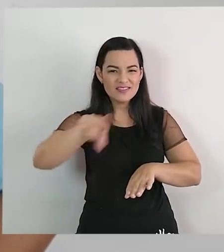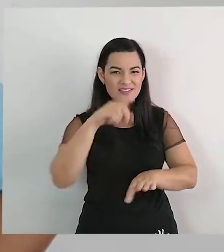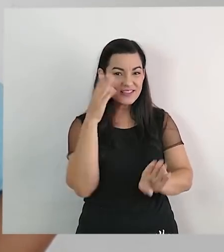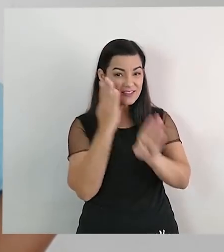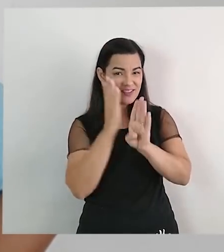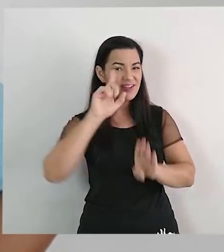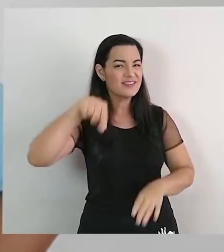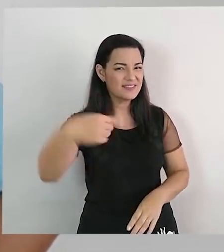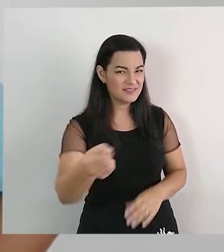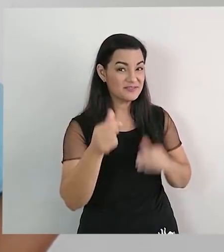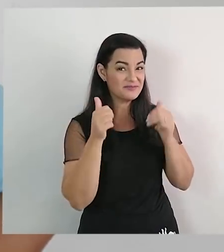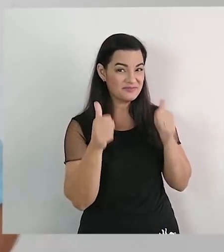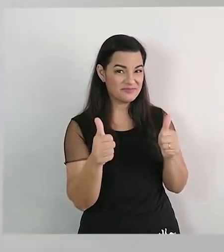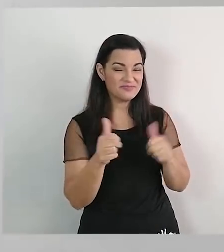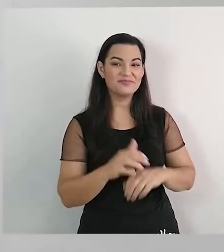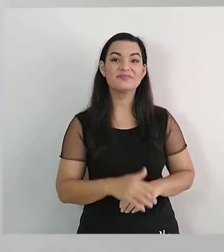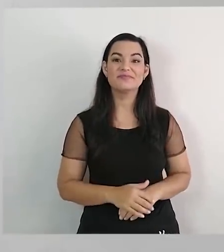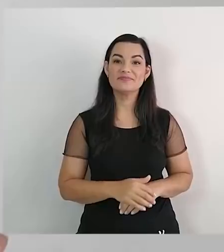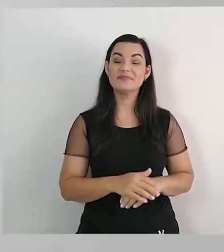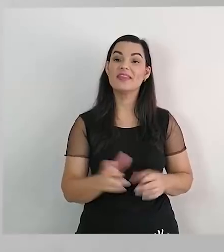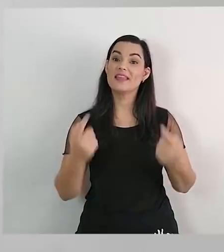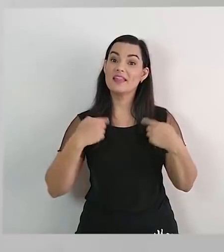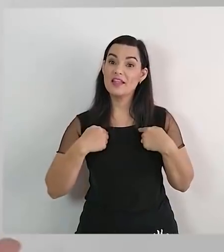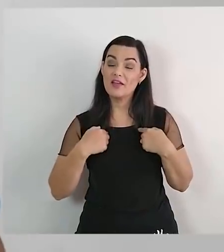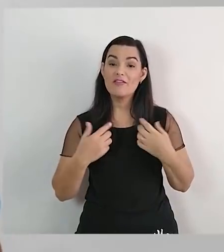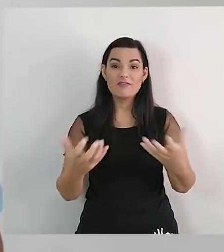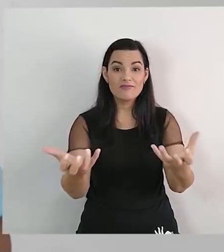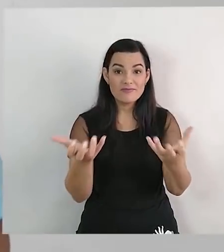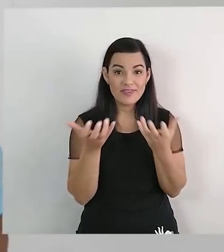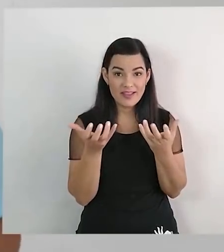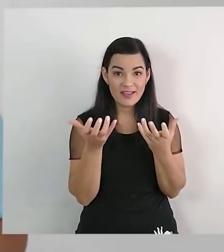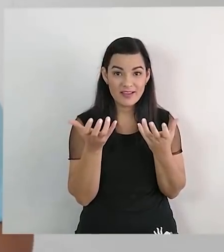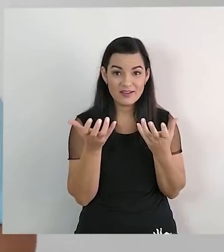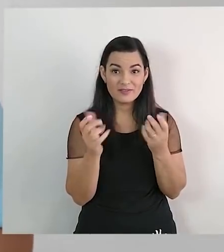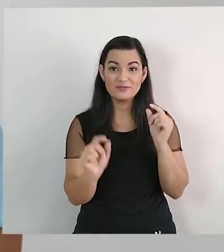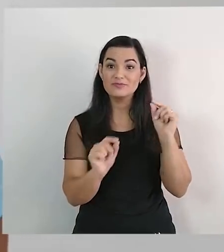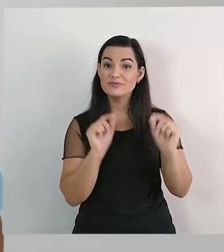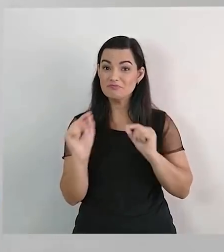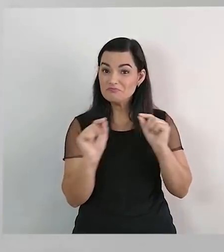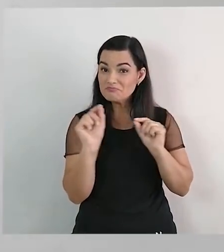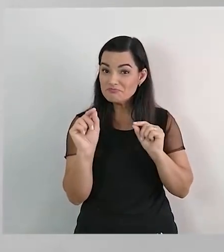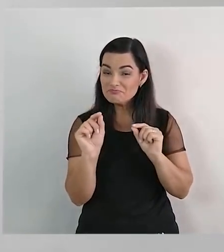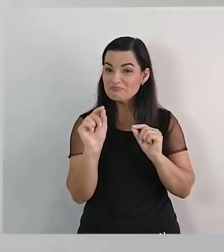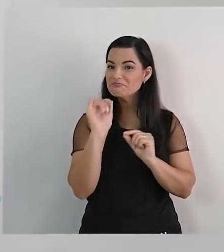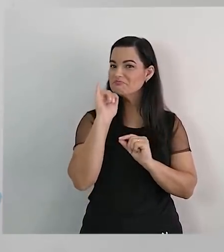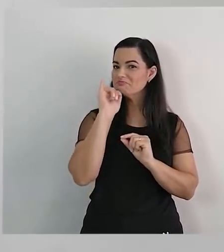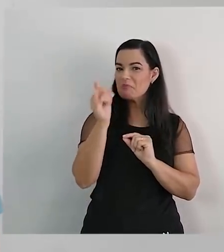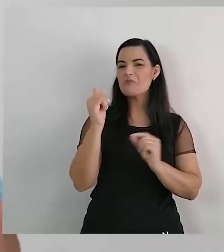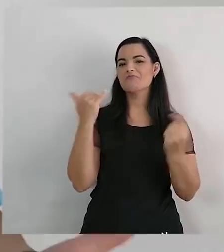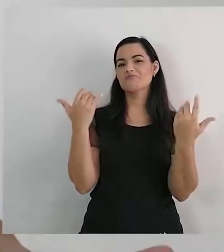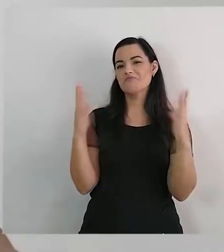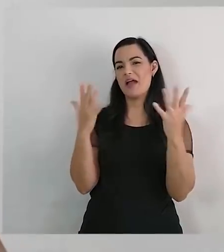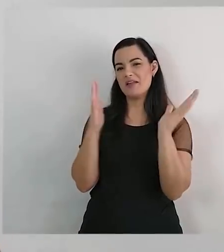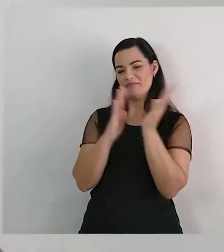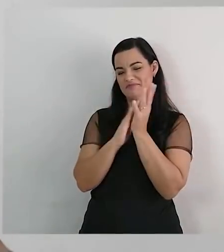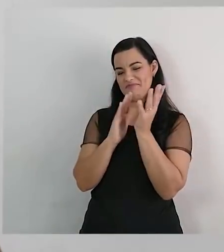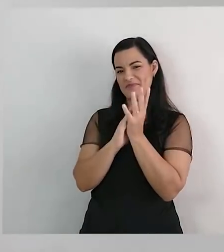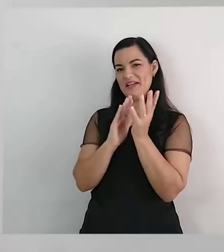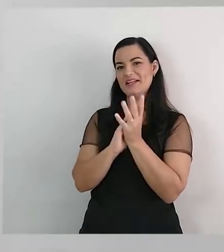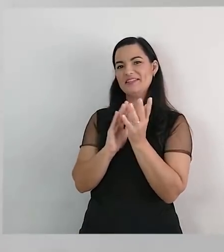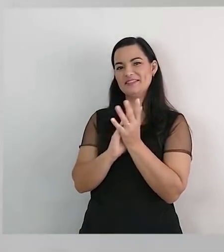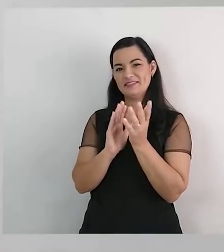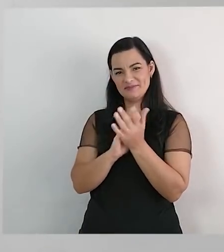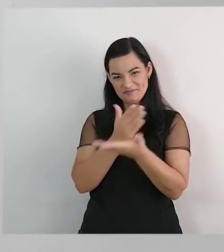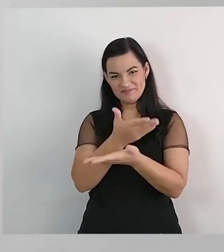descobrir isso depois. Eu gostaria de começar dando os parabéns a vocês. Nós tivemos